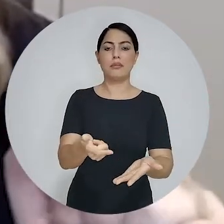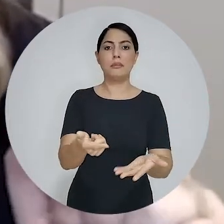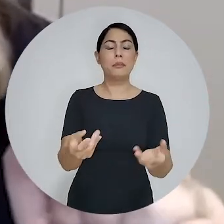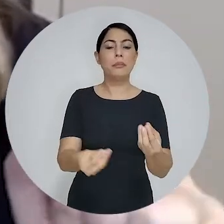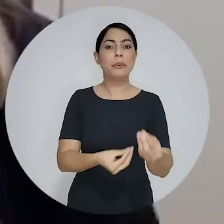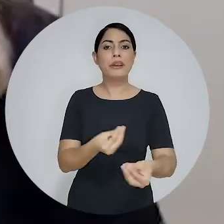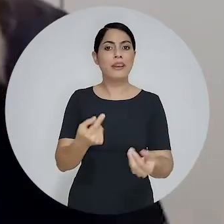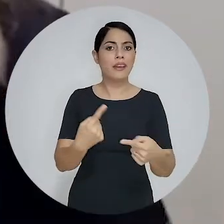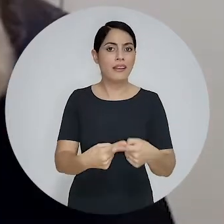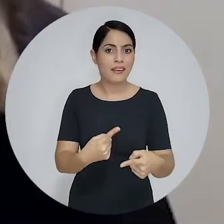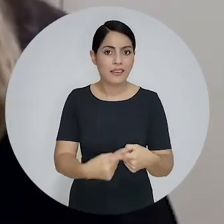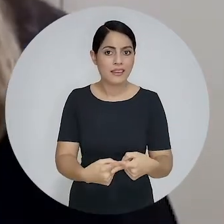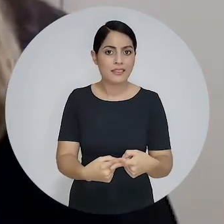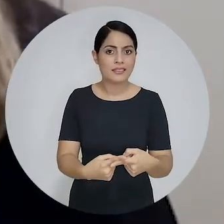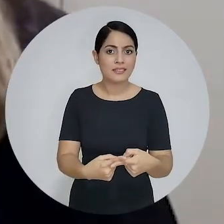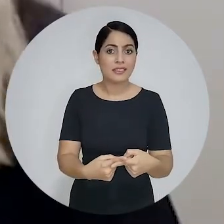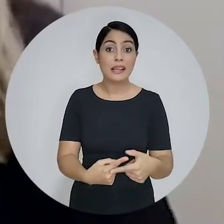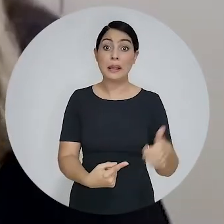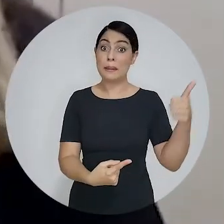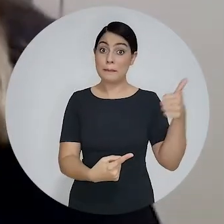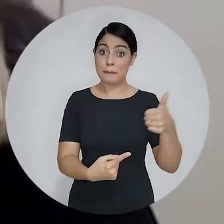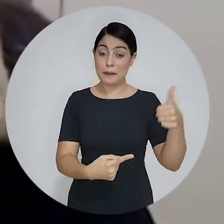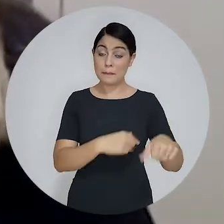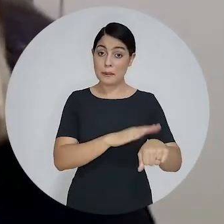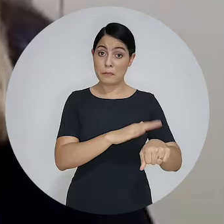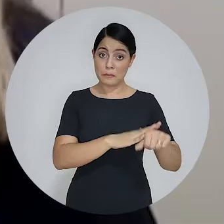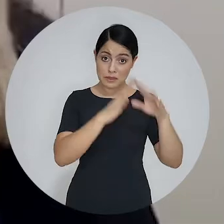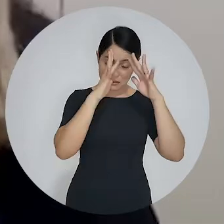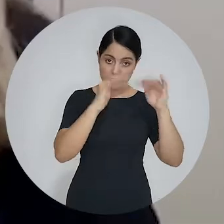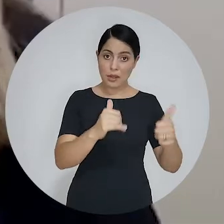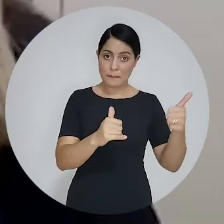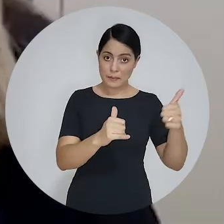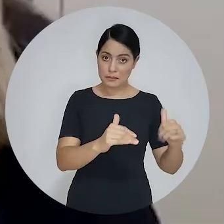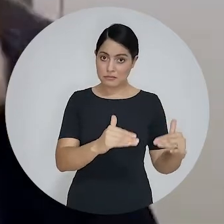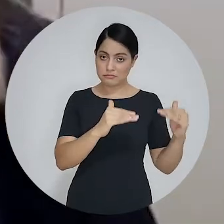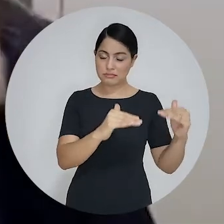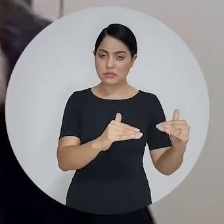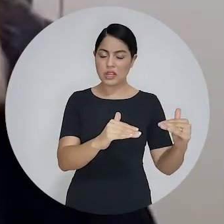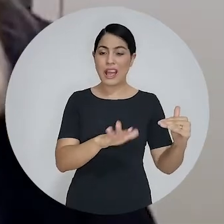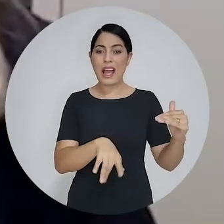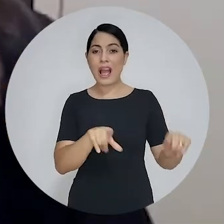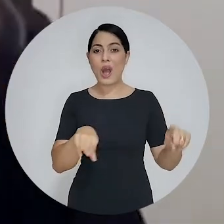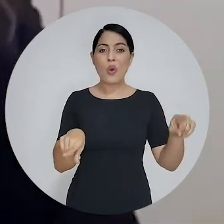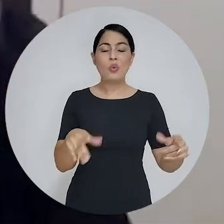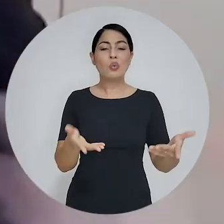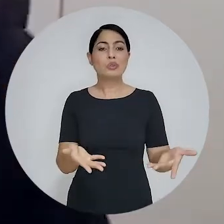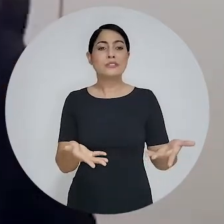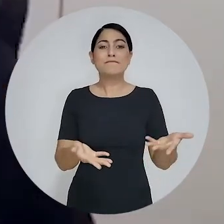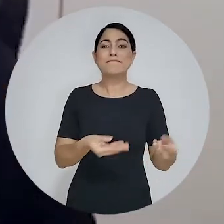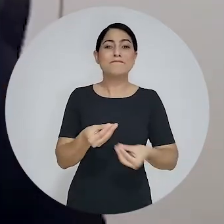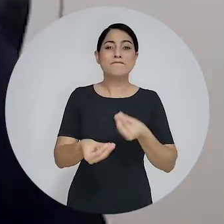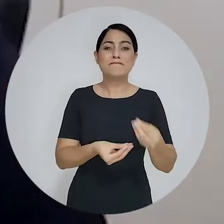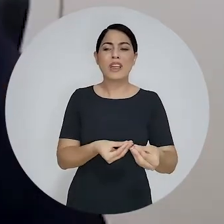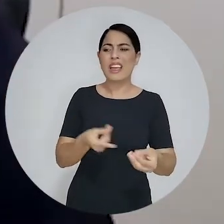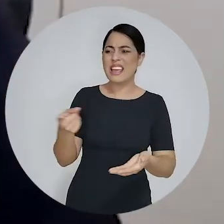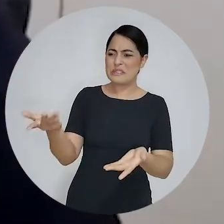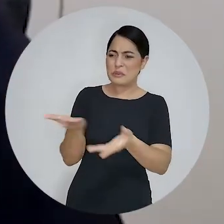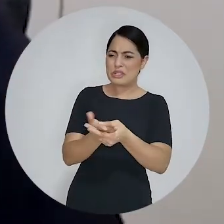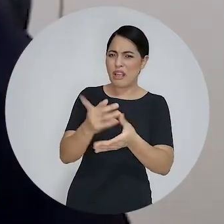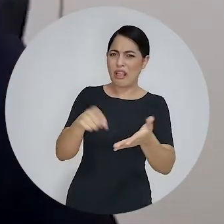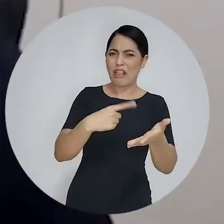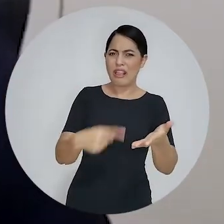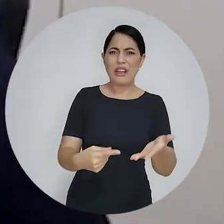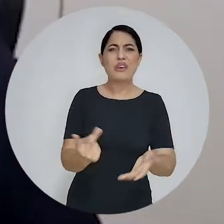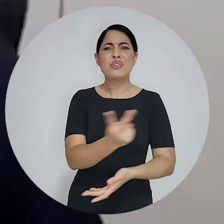tribunal dizendo, tendo que dizer o óbvio. Por quê? Porque em primeira instância, muitos magistrados extinguem o processo, sem